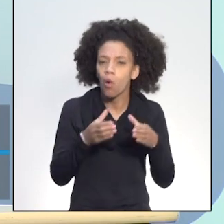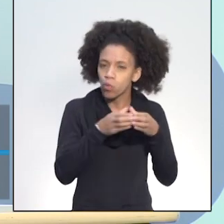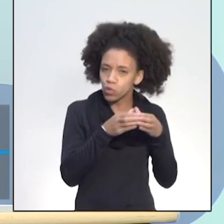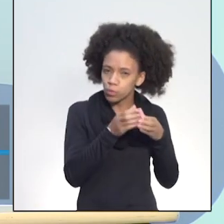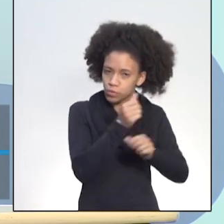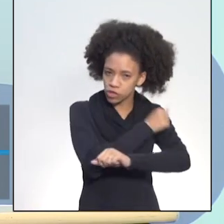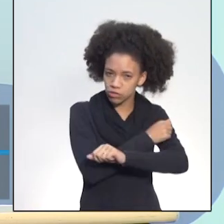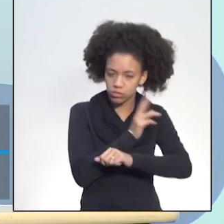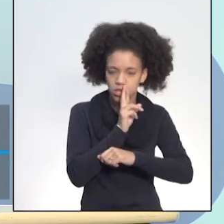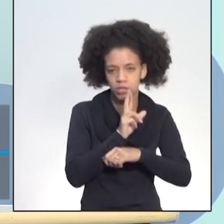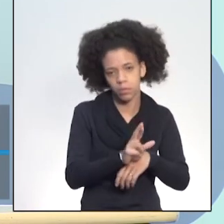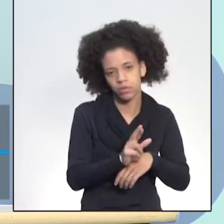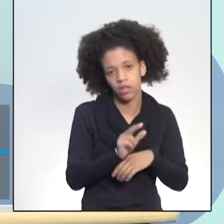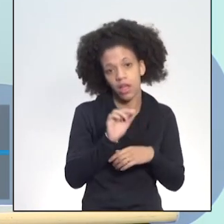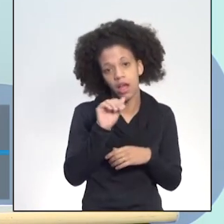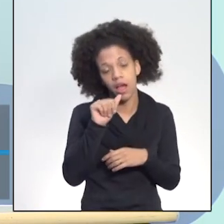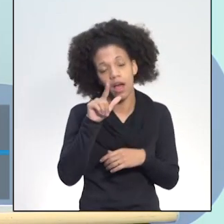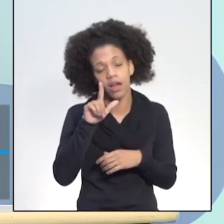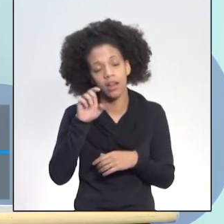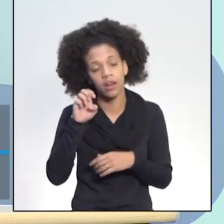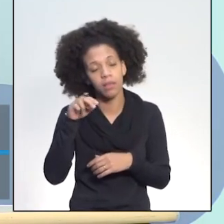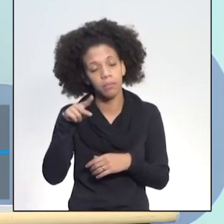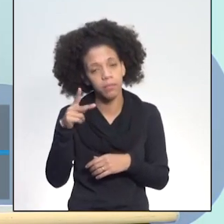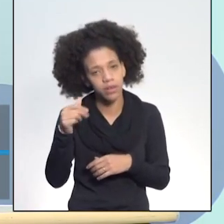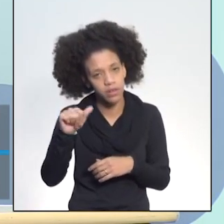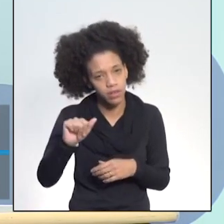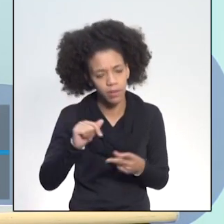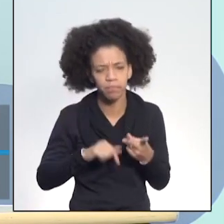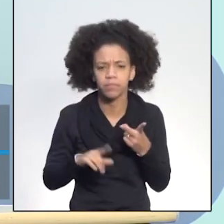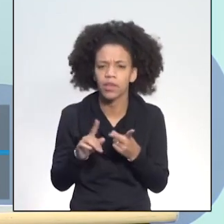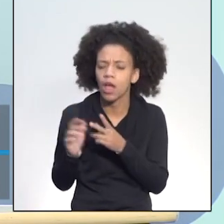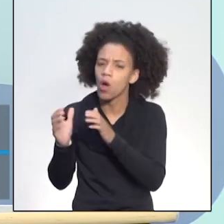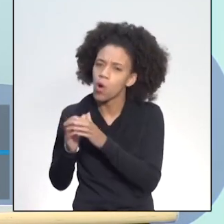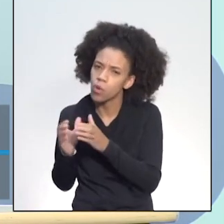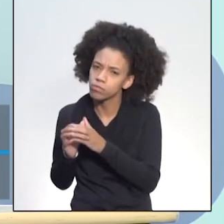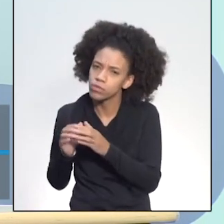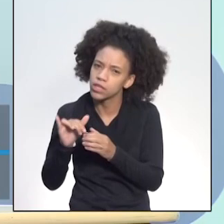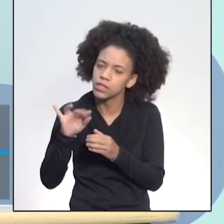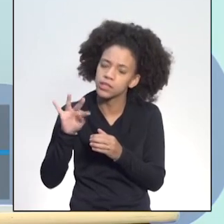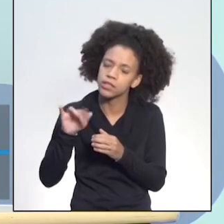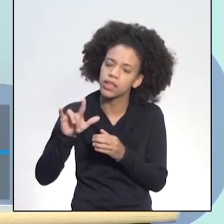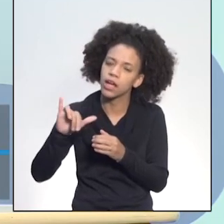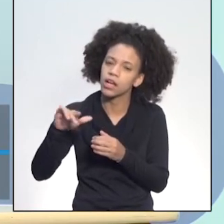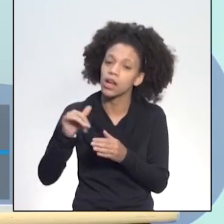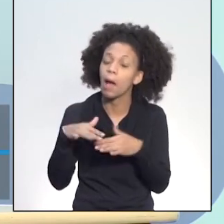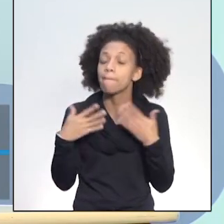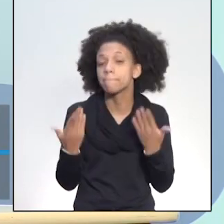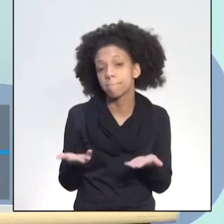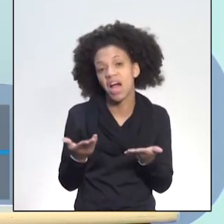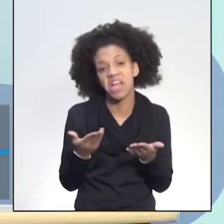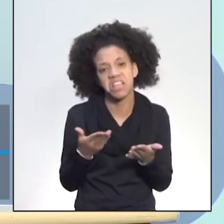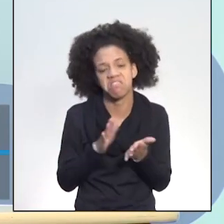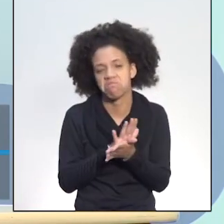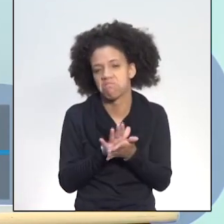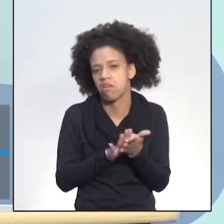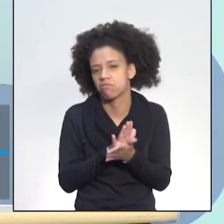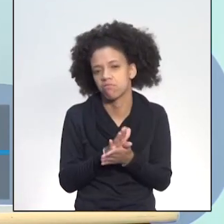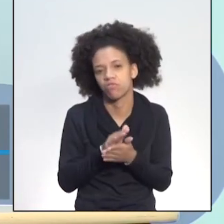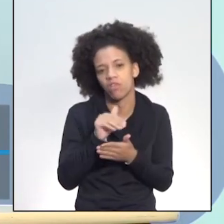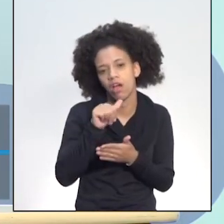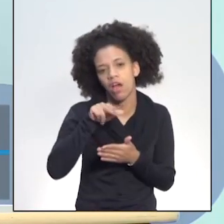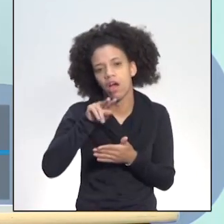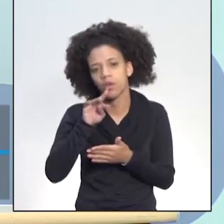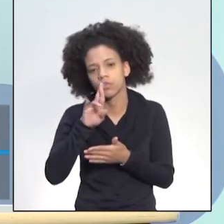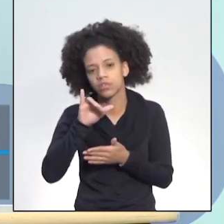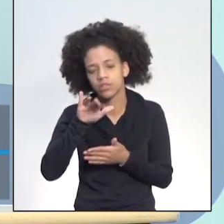estão respondendo que foi a Alemanha. Poucos alunos mencionam Itália, mas nenhum aluno mencionou a